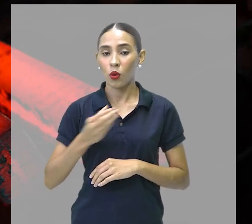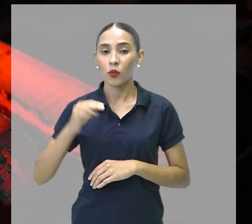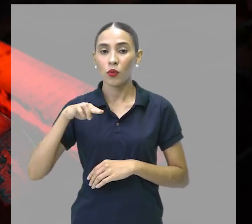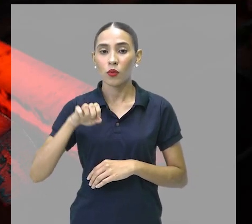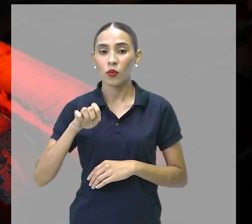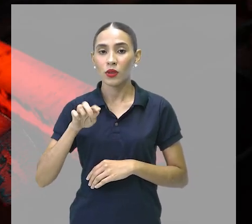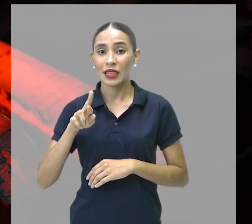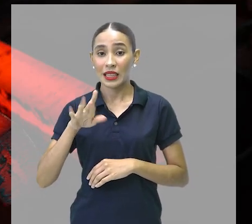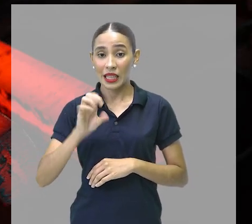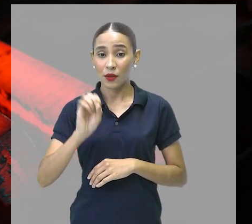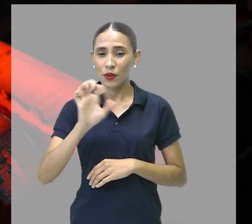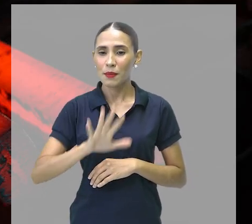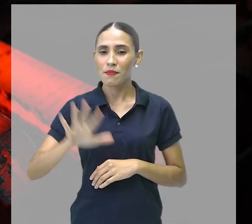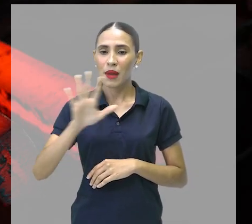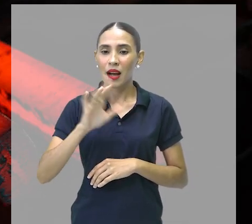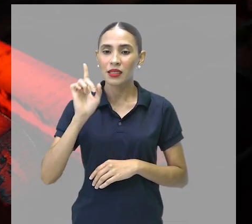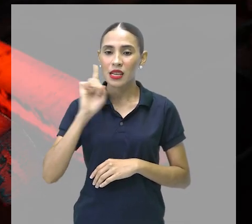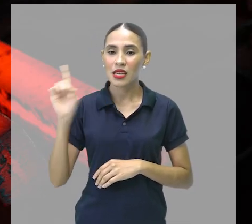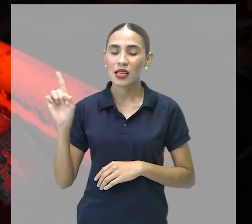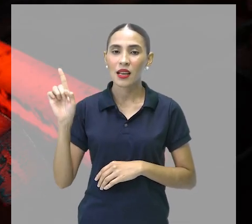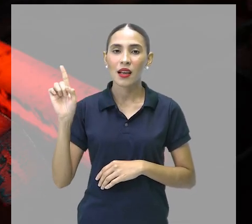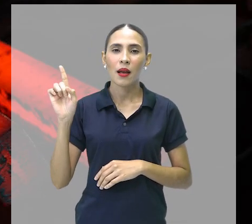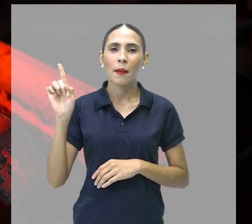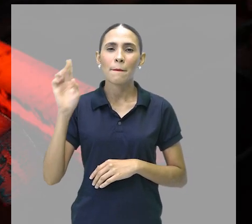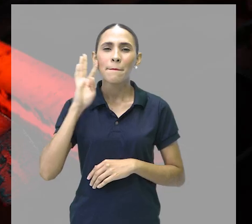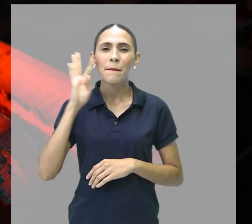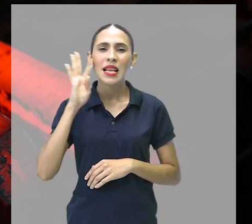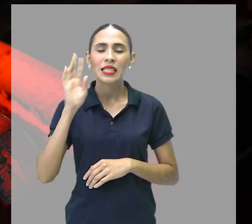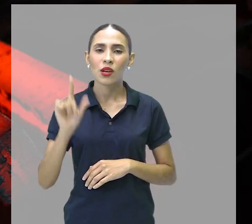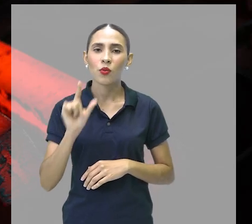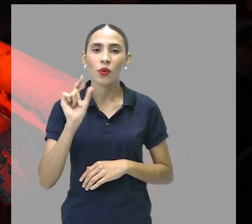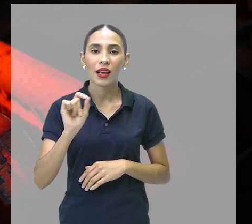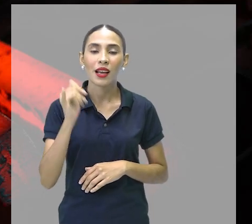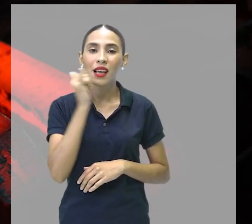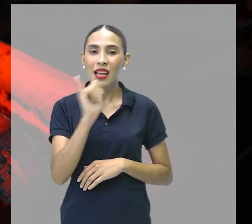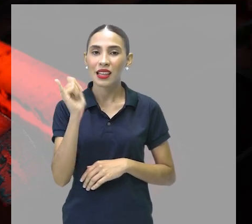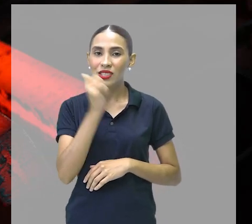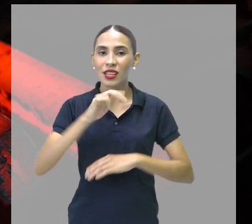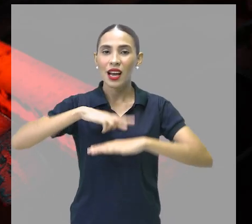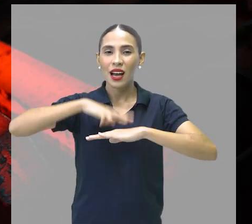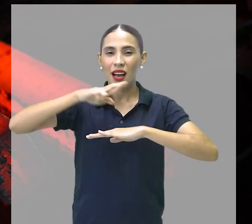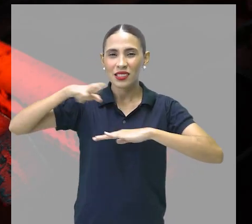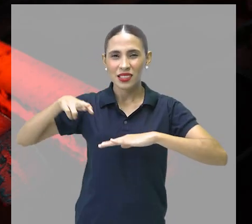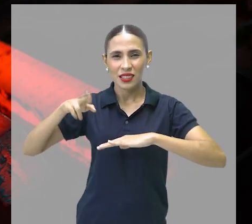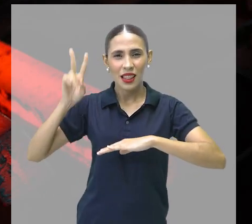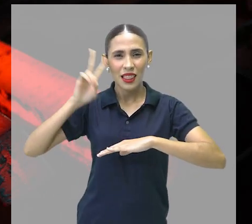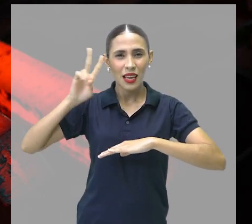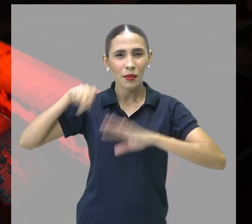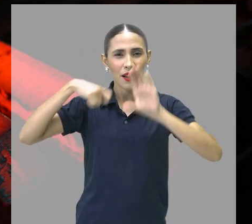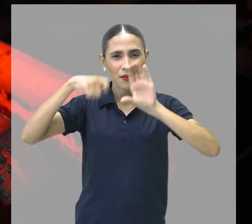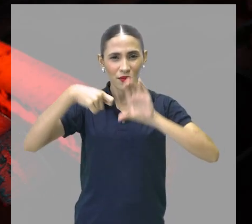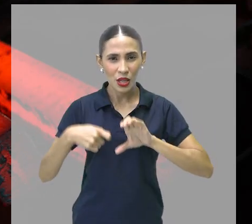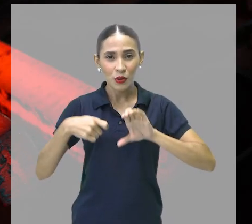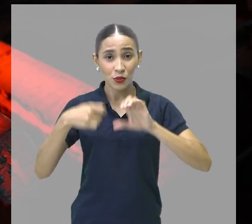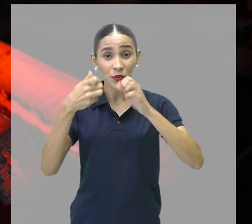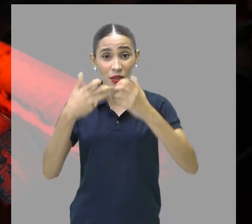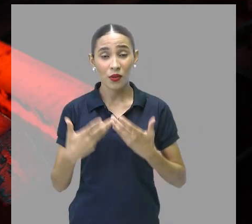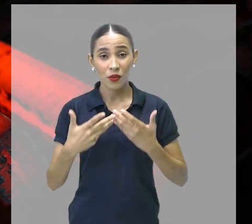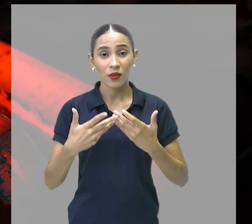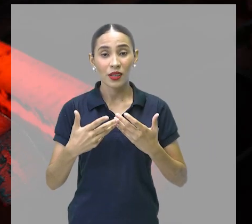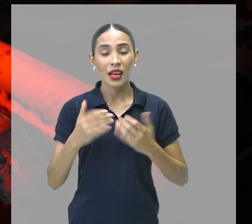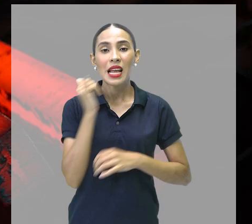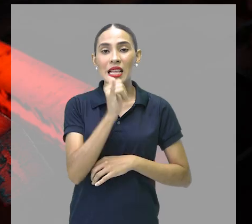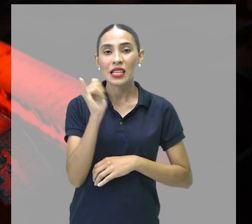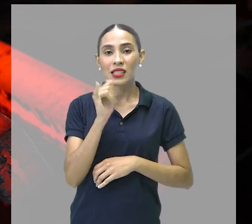que se falou da energia radiante? Então, você tem que o corpo negro absorve toda a radiação